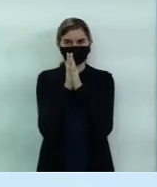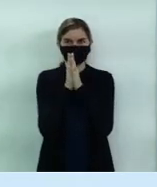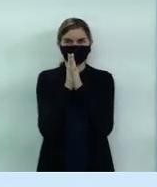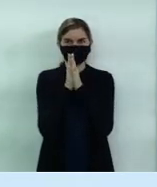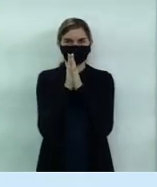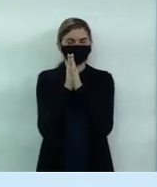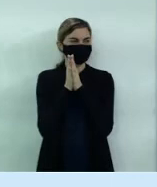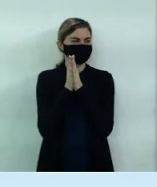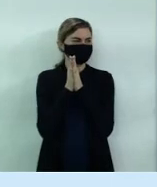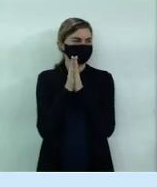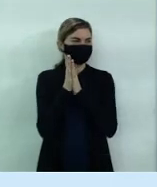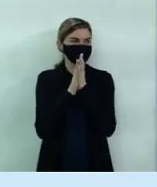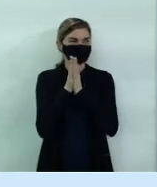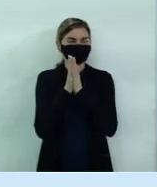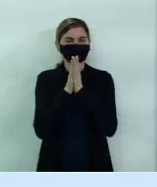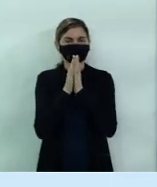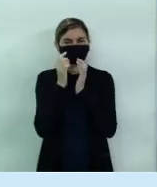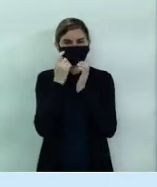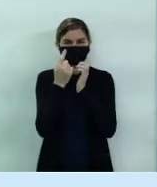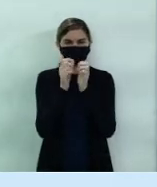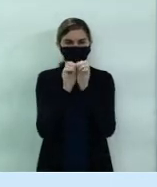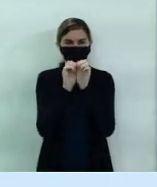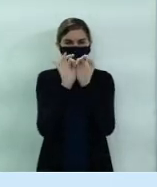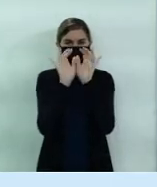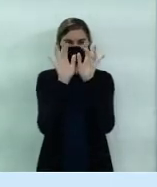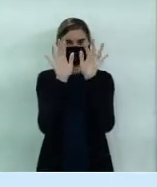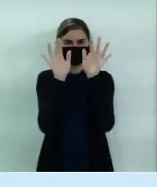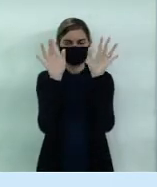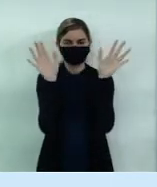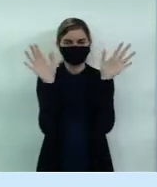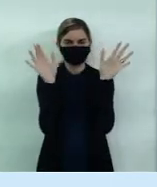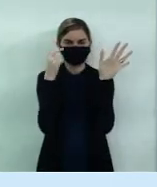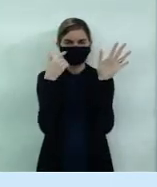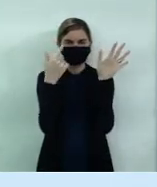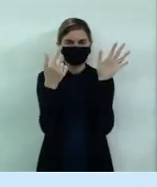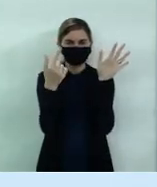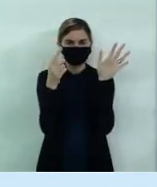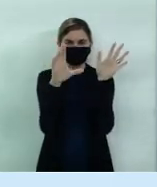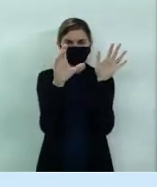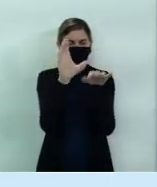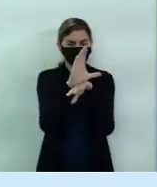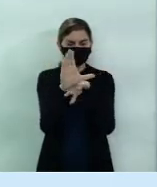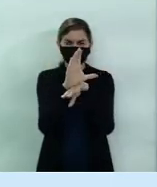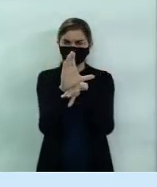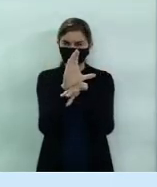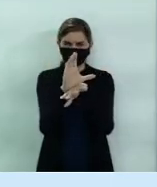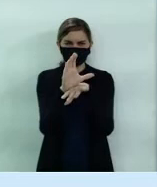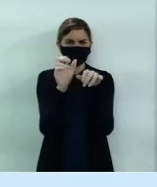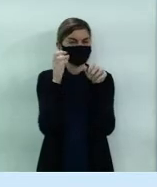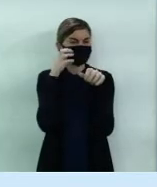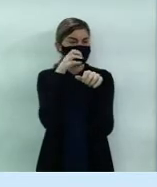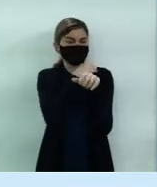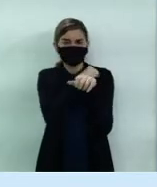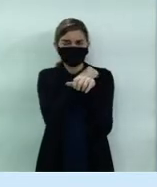Estão vendo? Aqui é a liberação do dióxido de carbono.